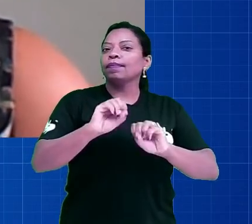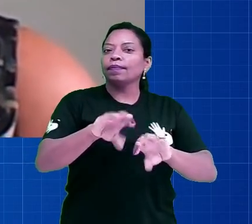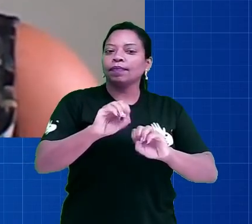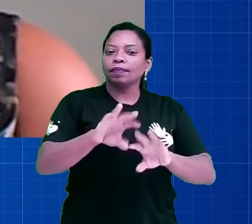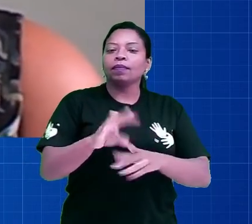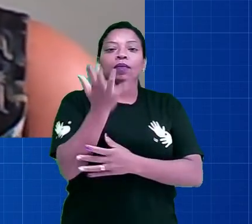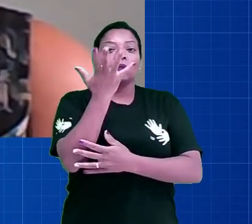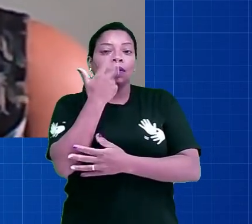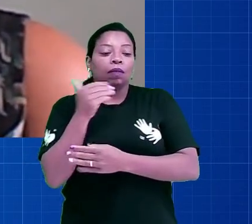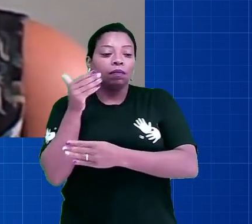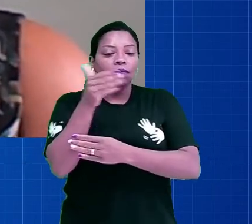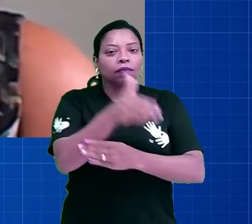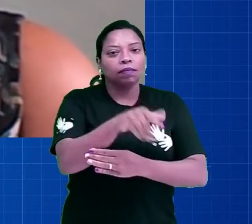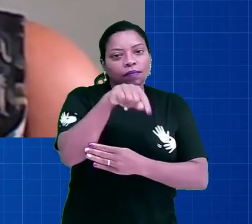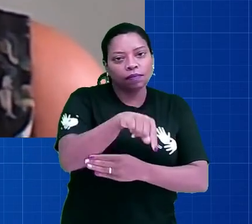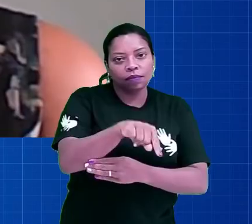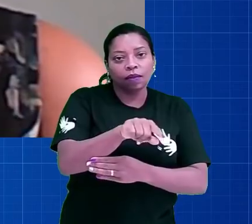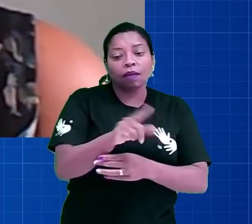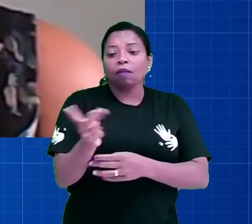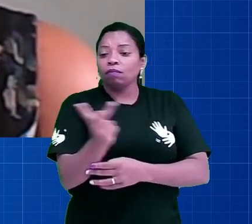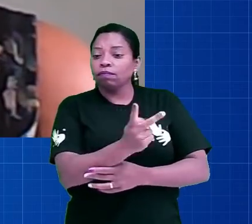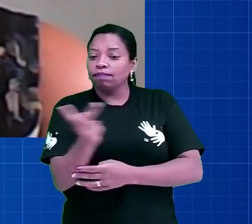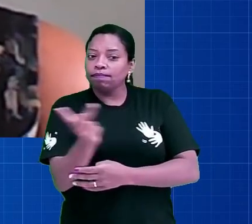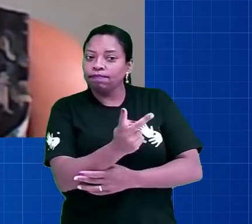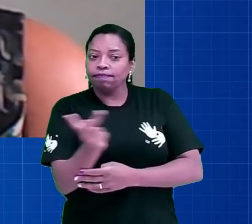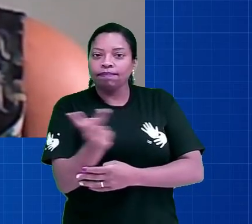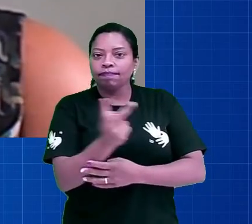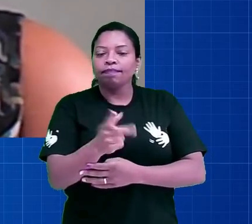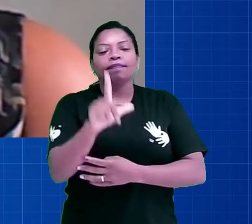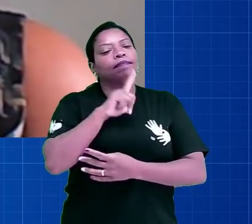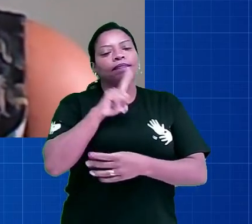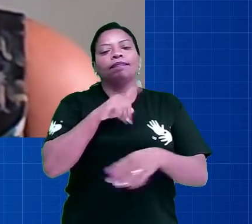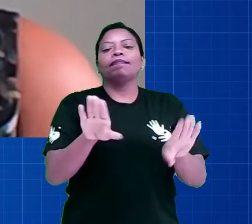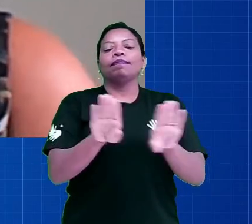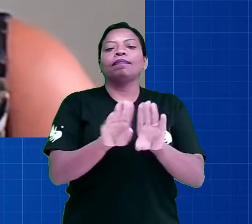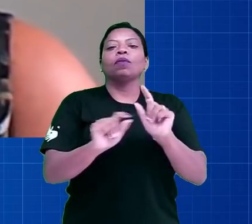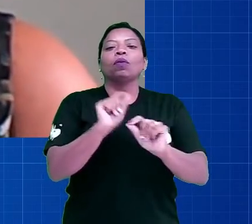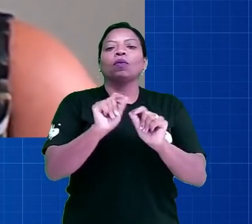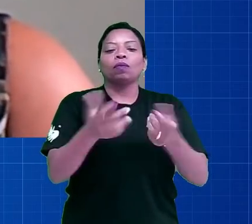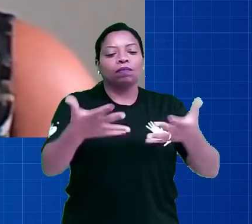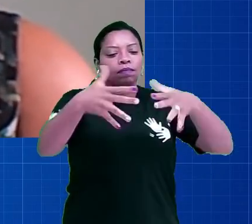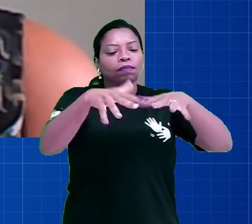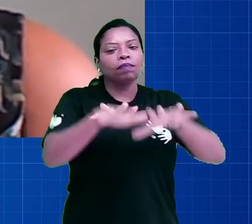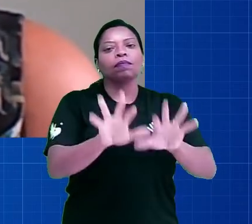ações necessárias ali na sala de aula, para que a criança que é atendida por elas na sala